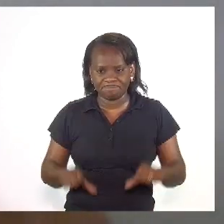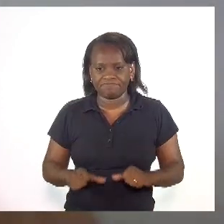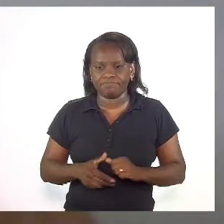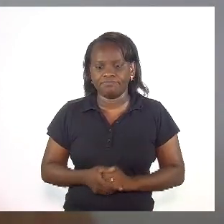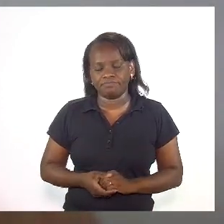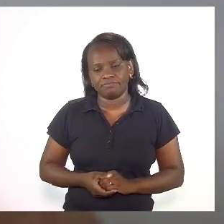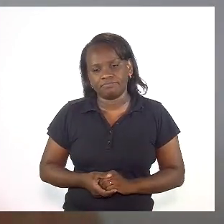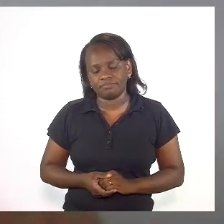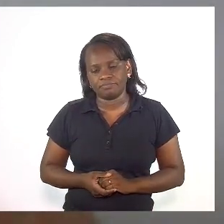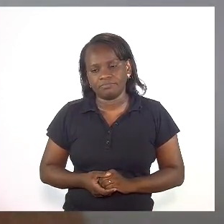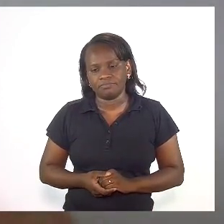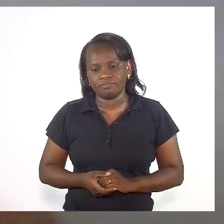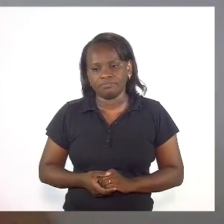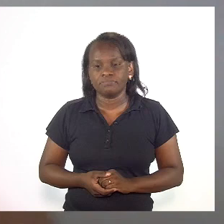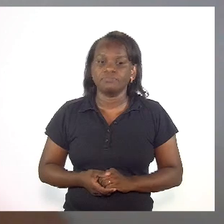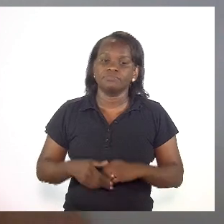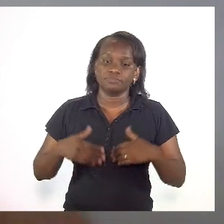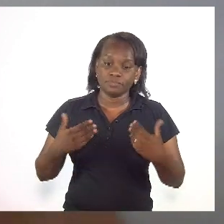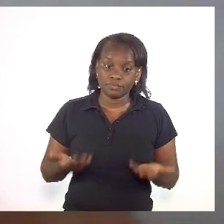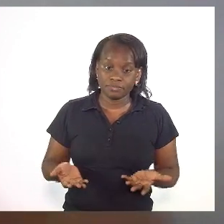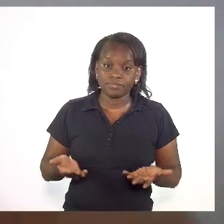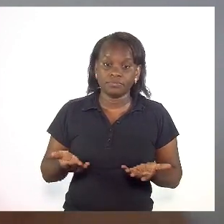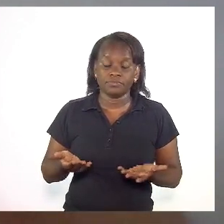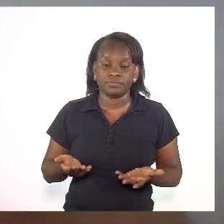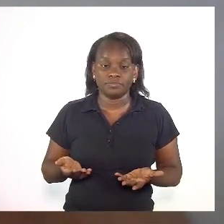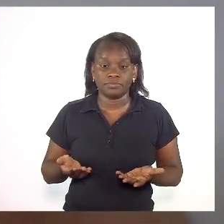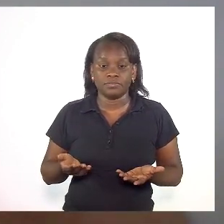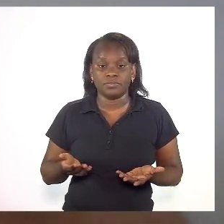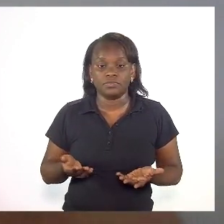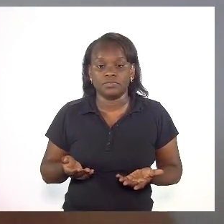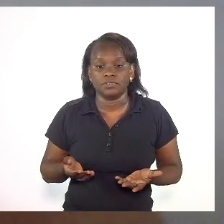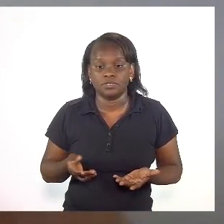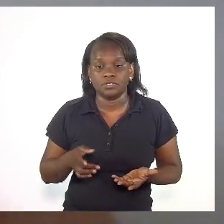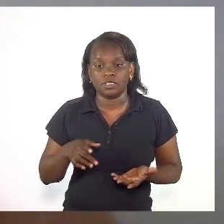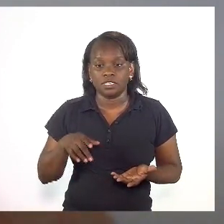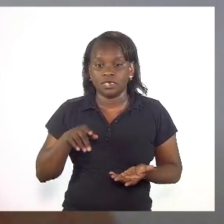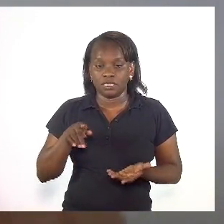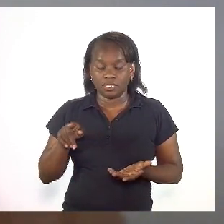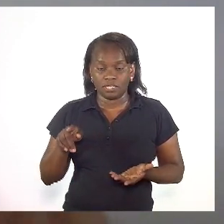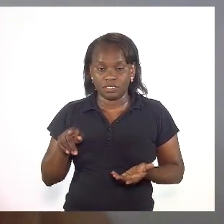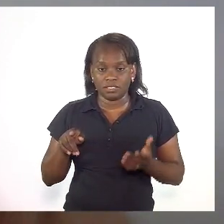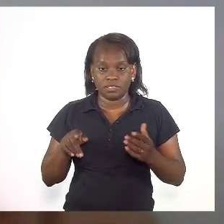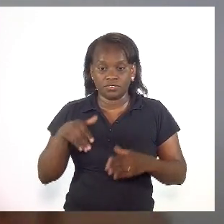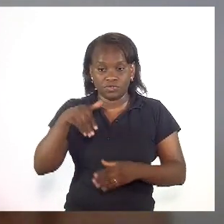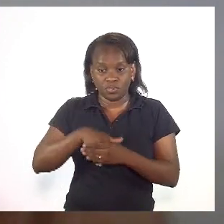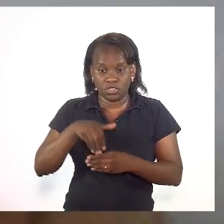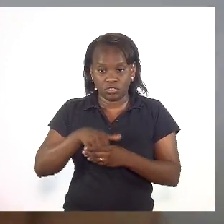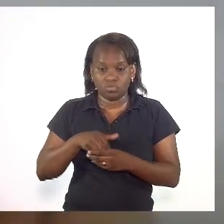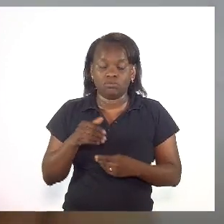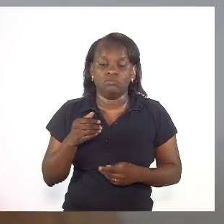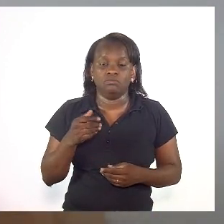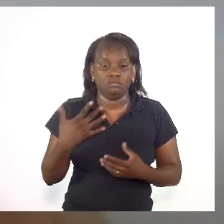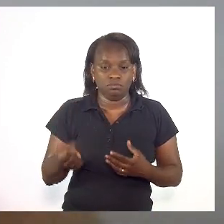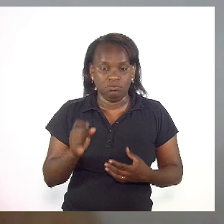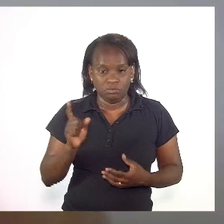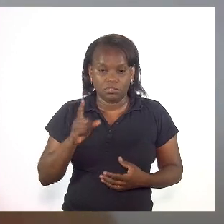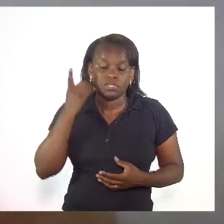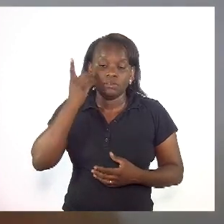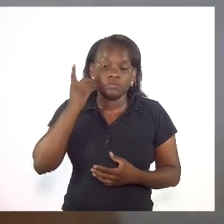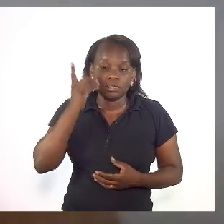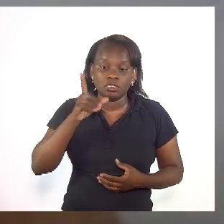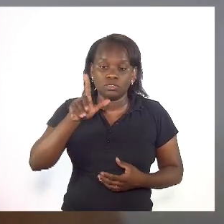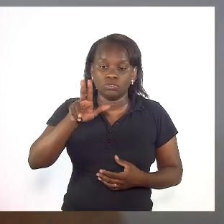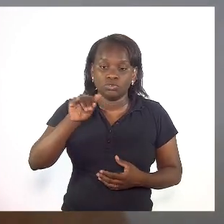Desastrosa. Quando... Na sua, seu voto divergente, o